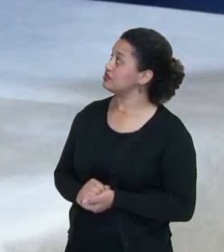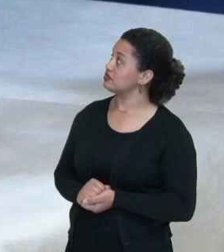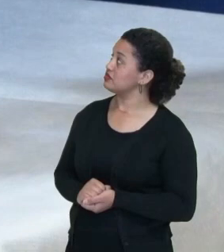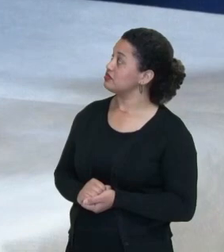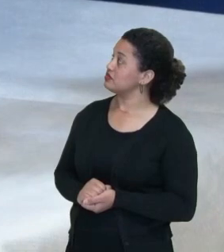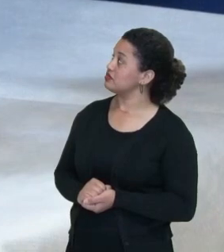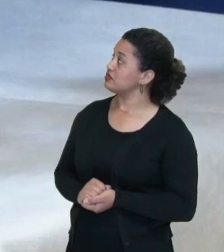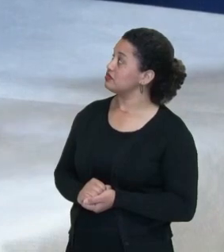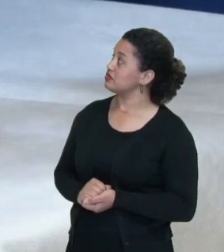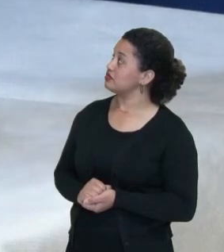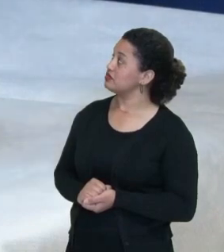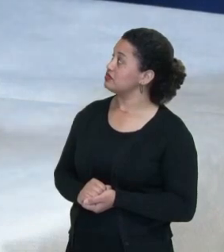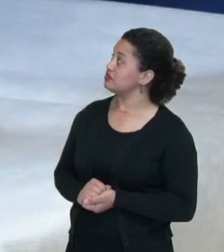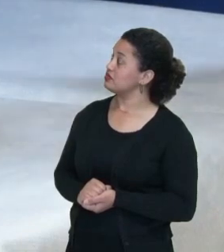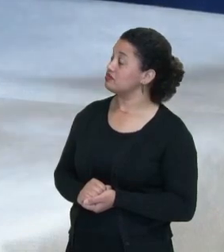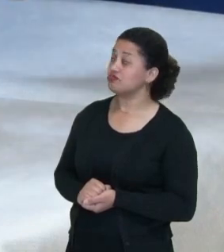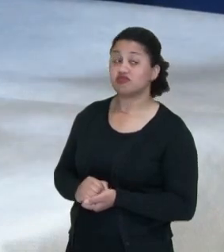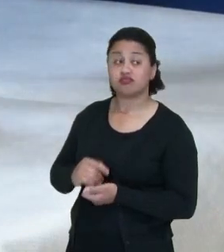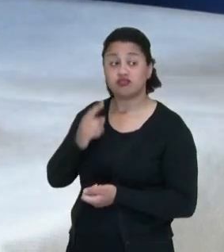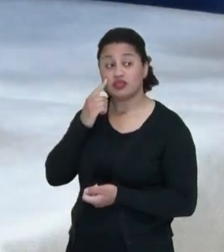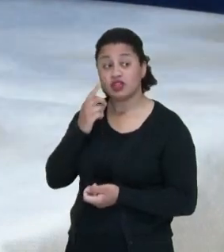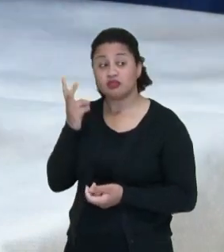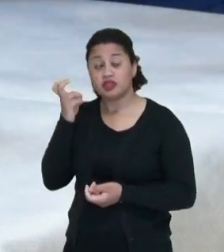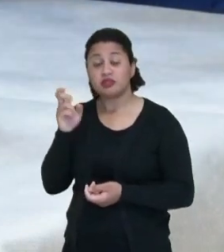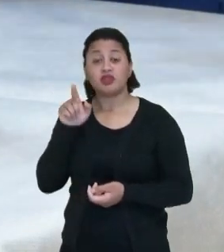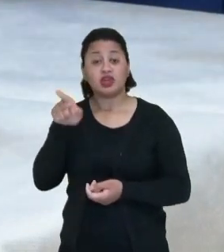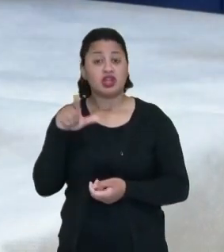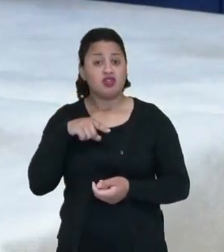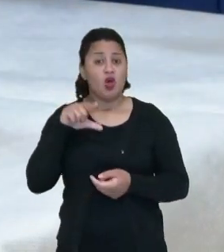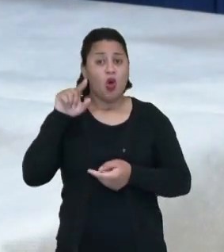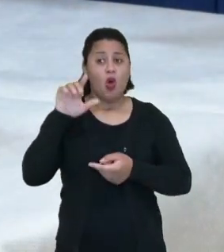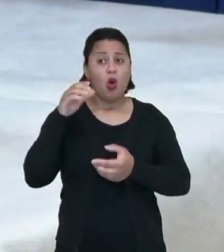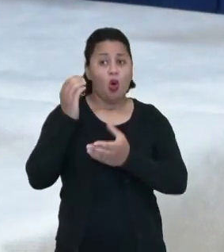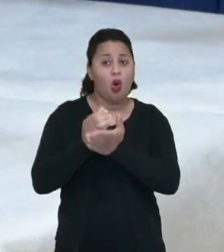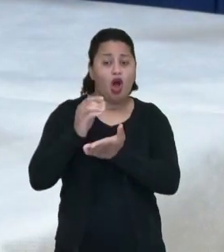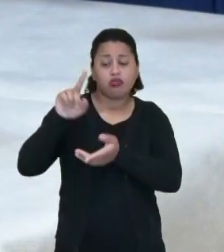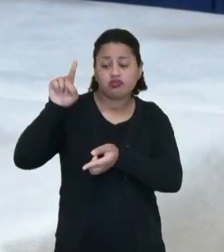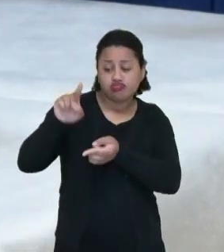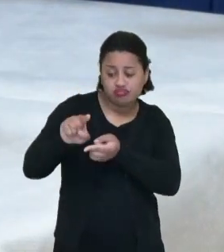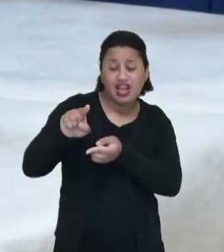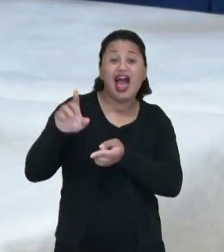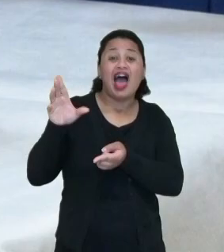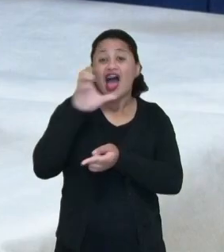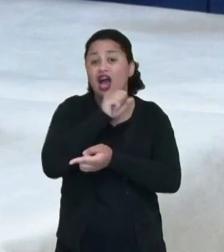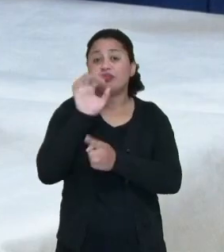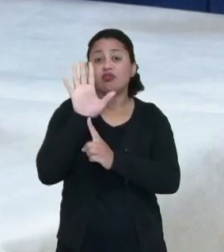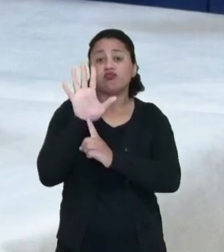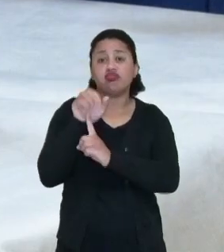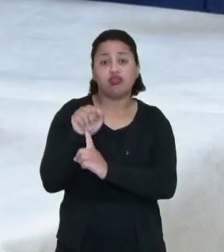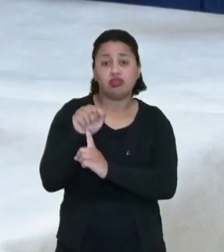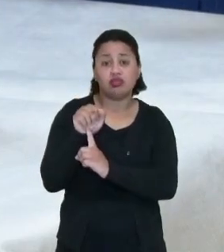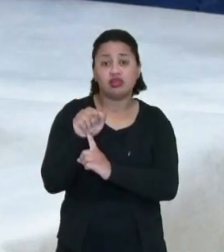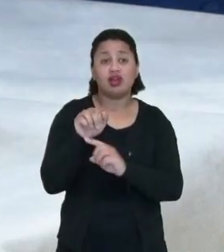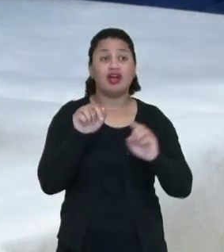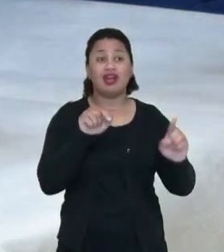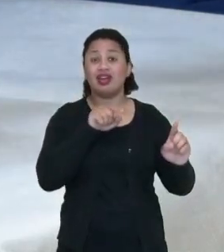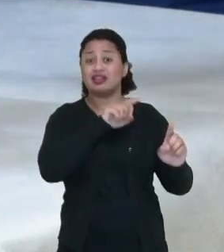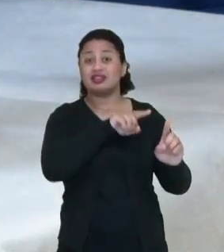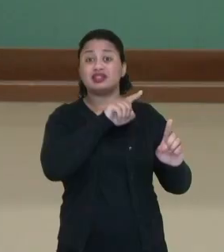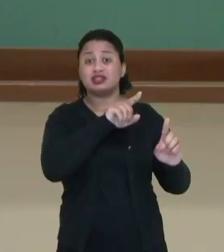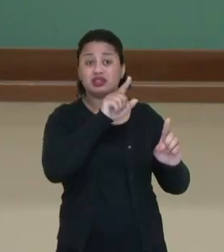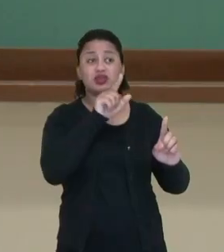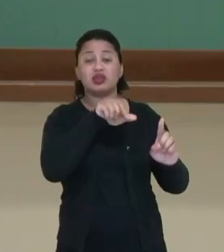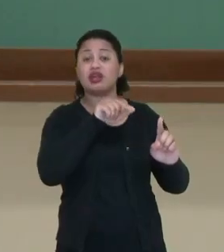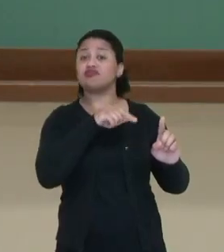se apagou, porque o oxigênio reduziu-se, né? Mais rápido do que neste copo aqui. Você percebeu que